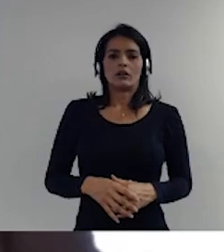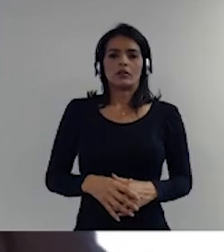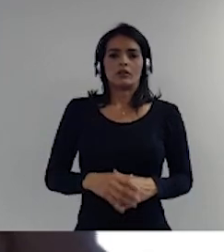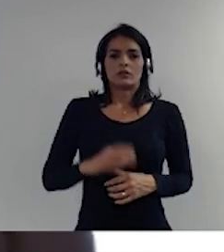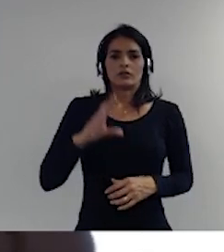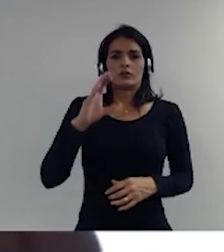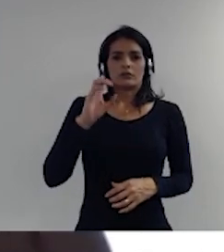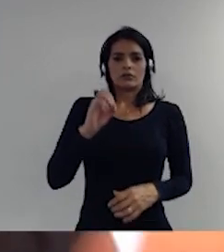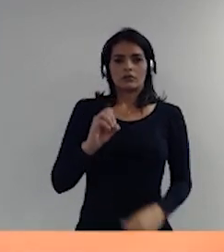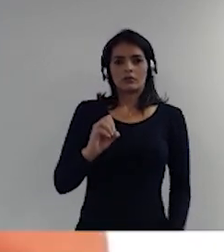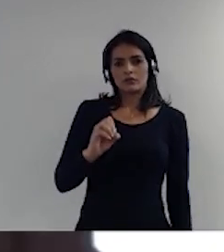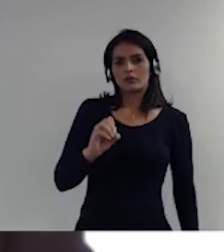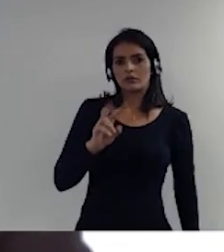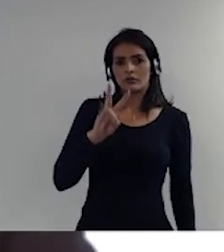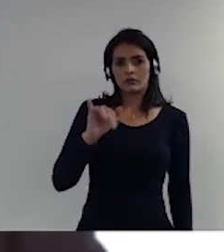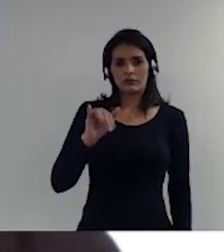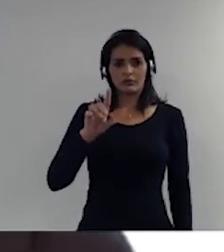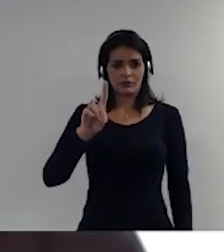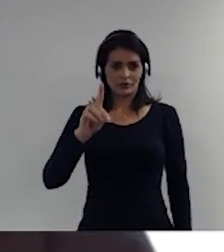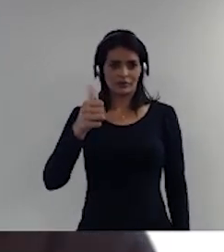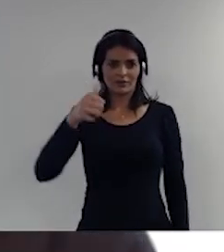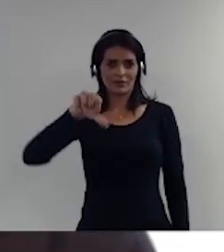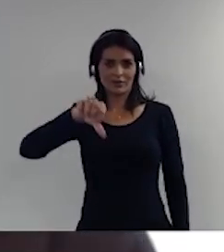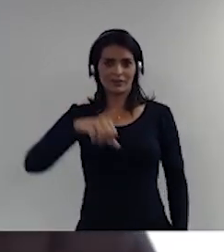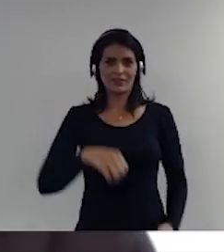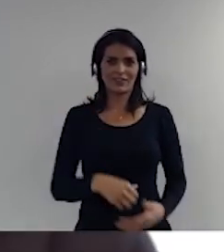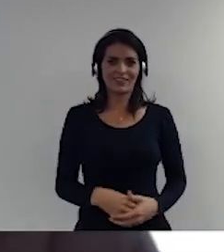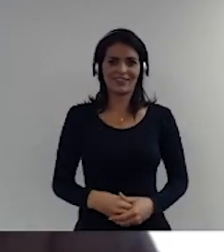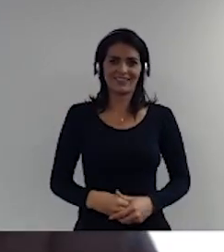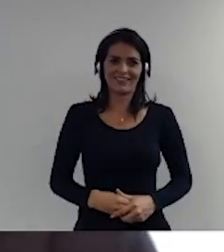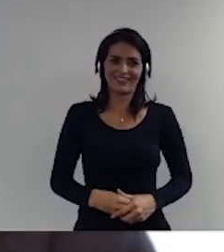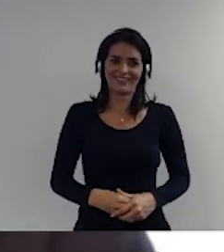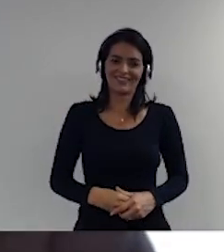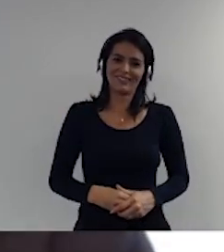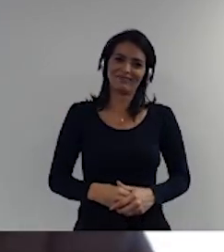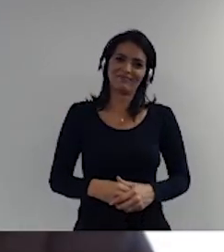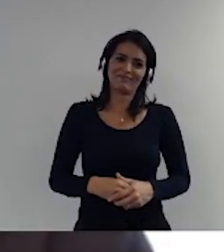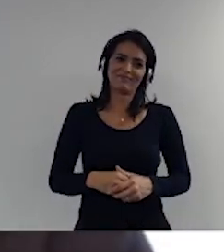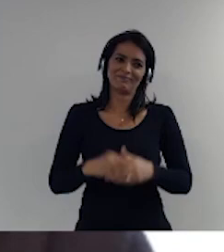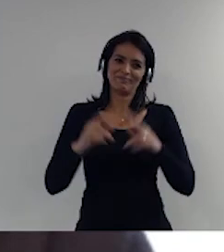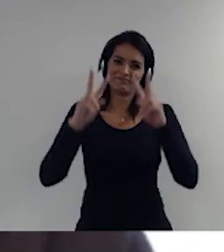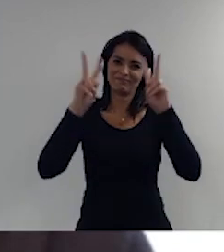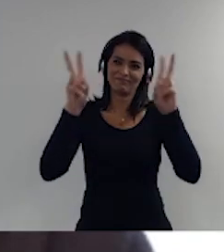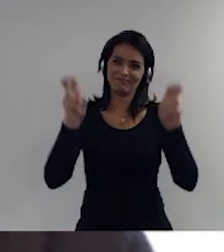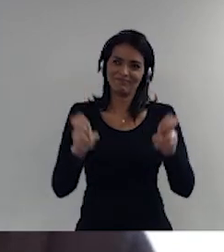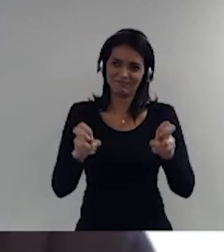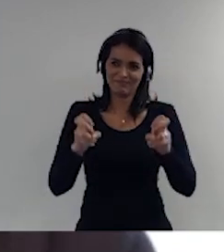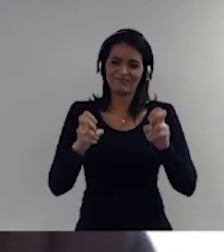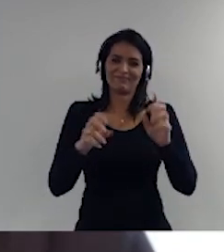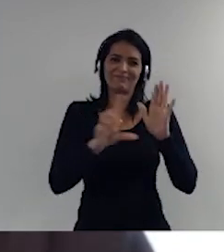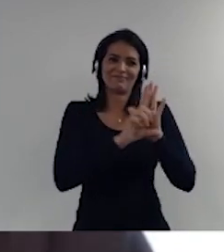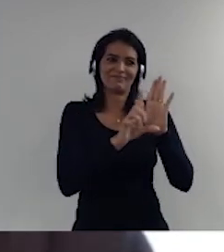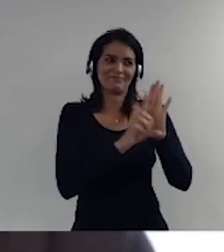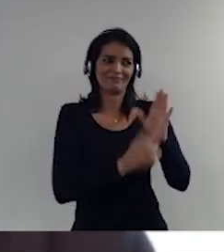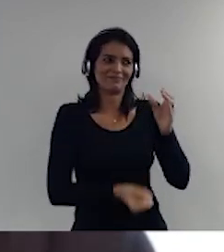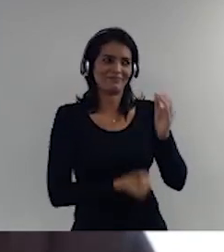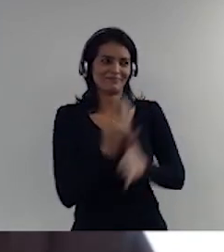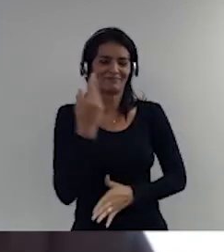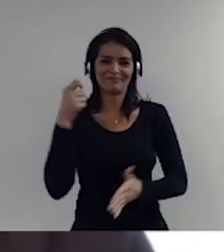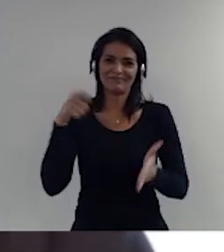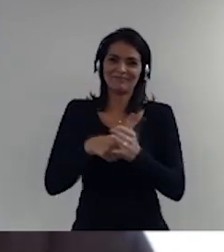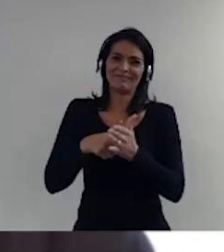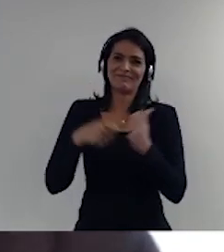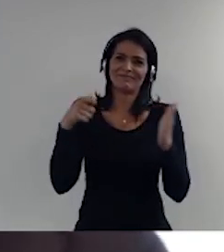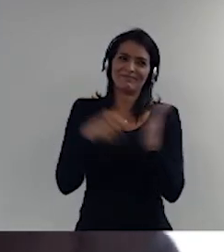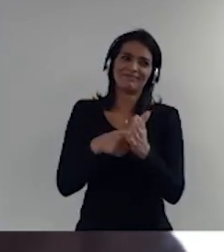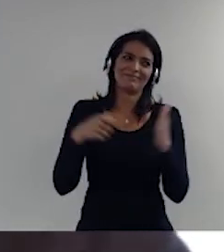coronavírus. E aqui eu faço um parêntese. Ninguém, quer dizer, da parte do regulador, não se está se exigindo das